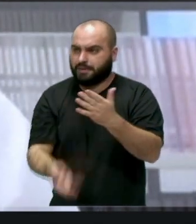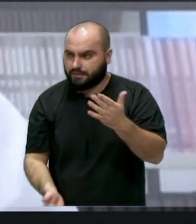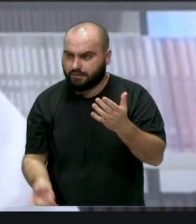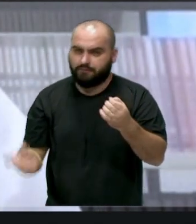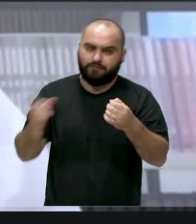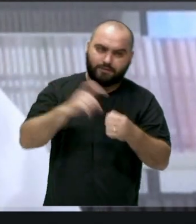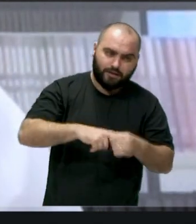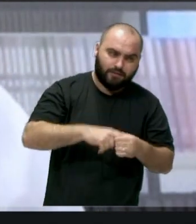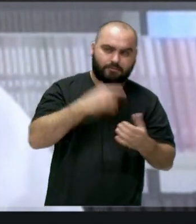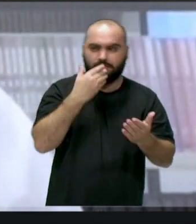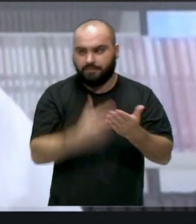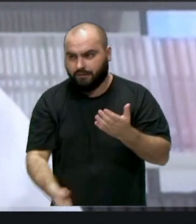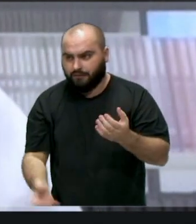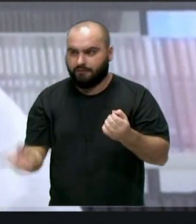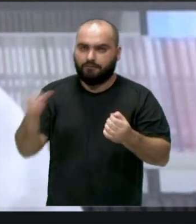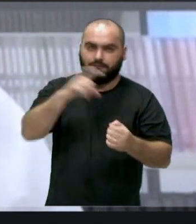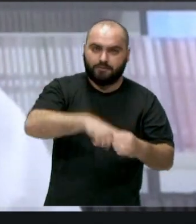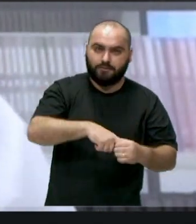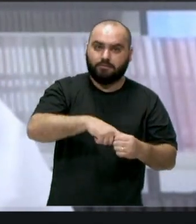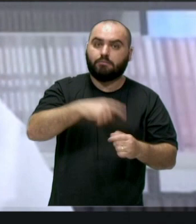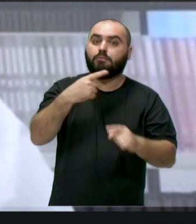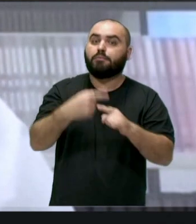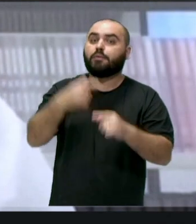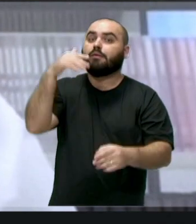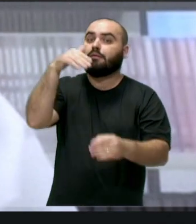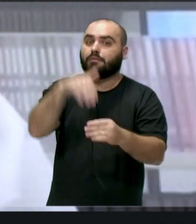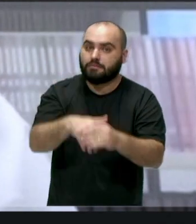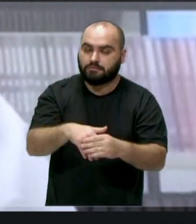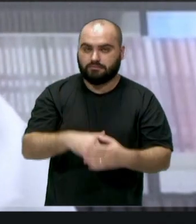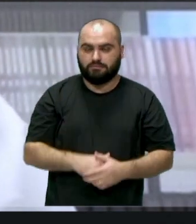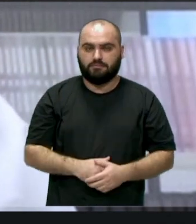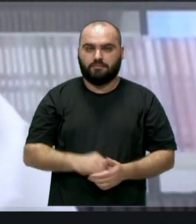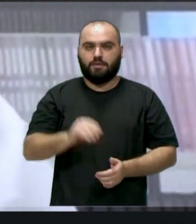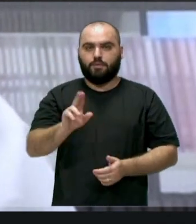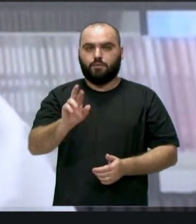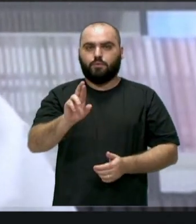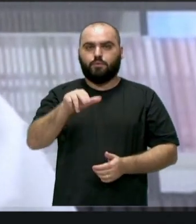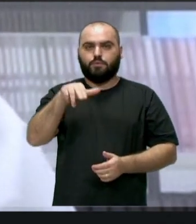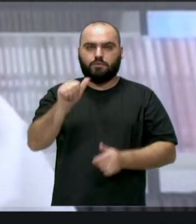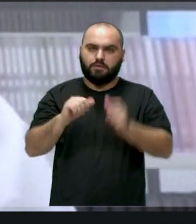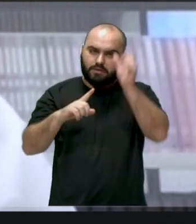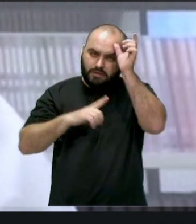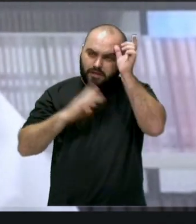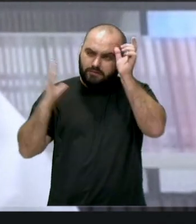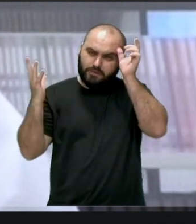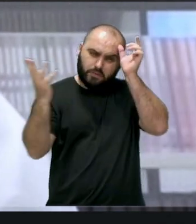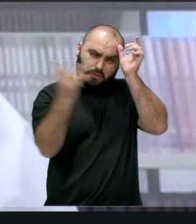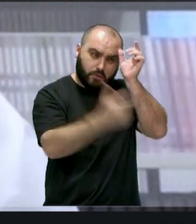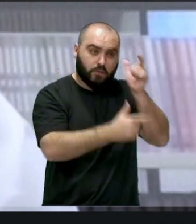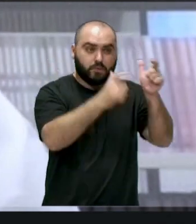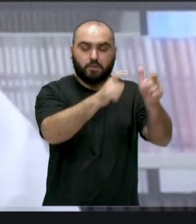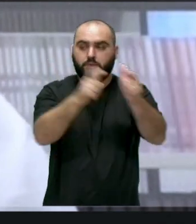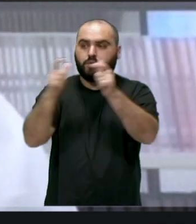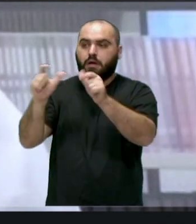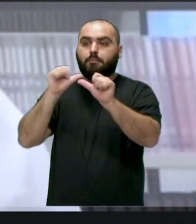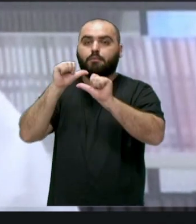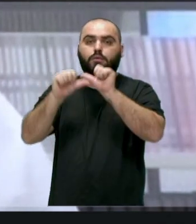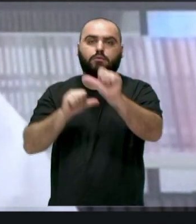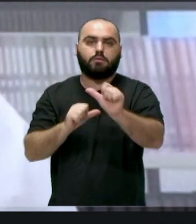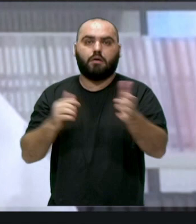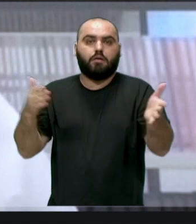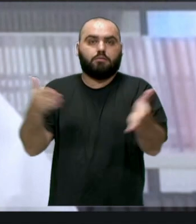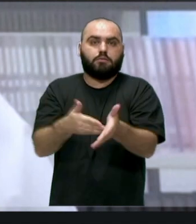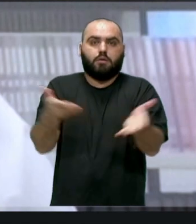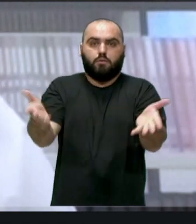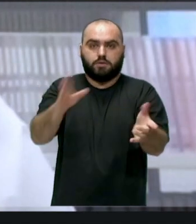voltaram ao poder com as urnas eletrônicas. Nós tivemos a alternância do poder em todas as esferas e até hoje não houve uma denúncia